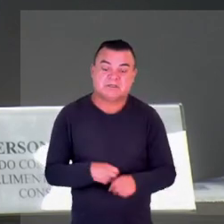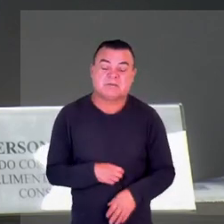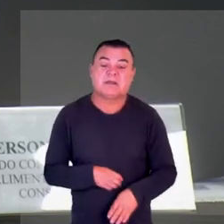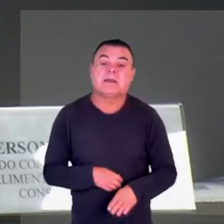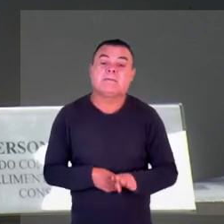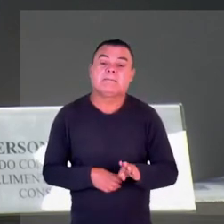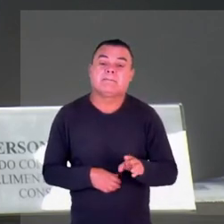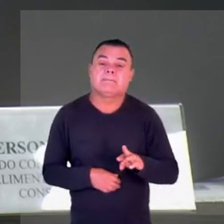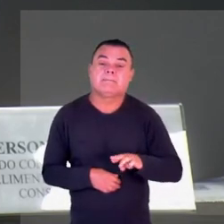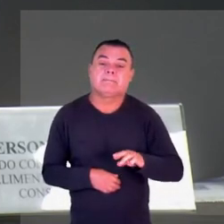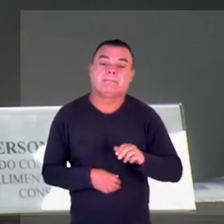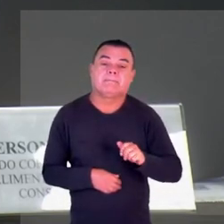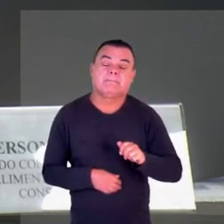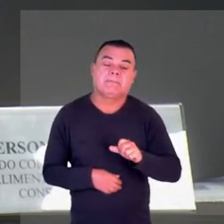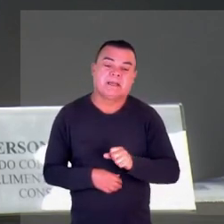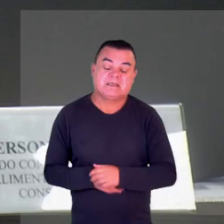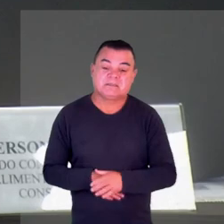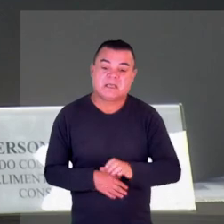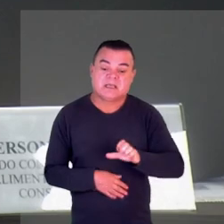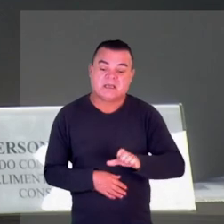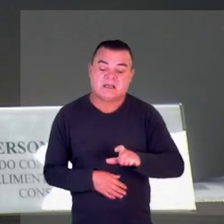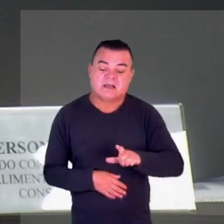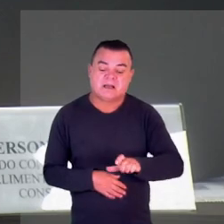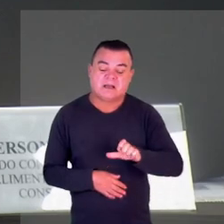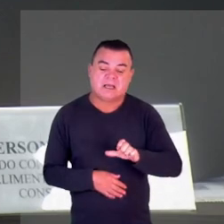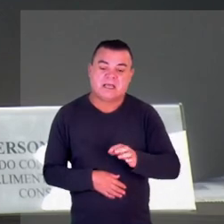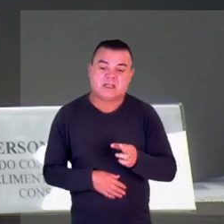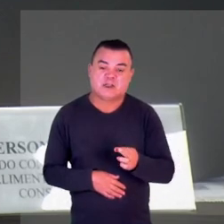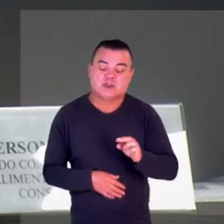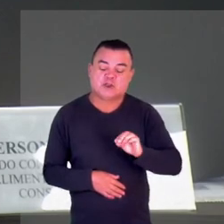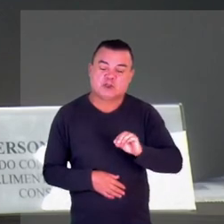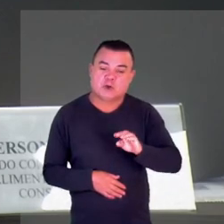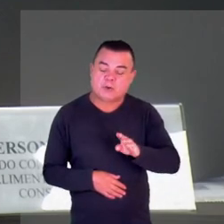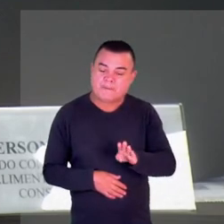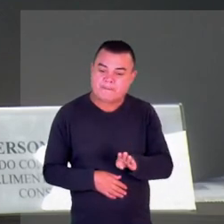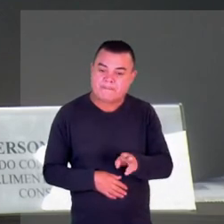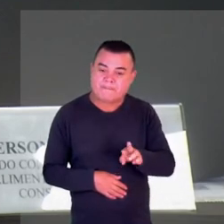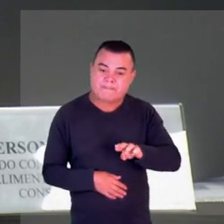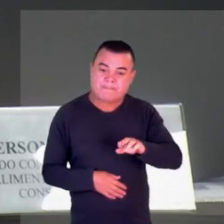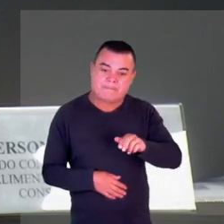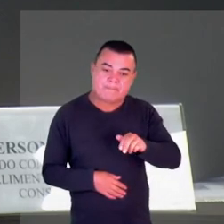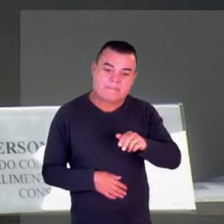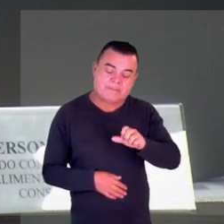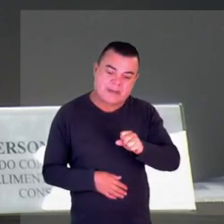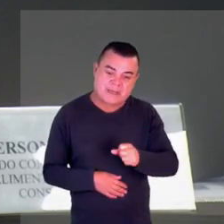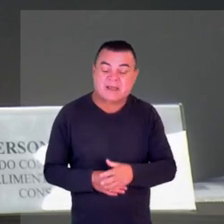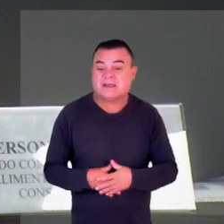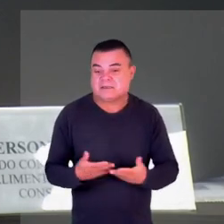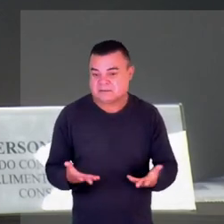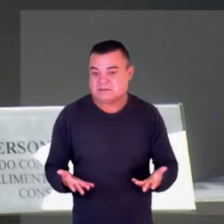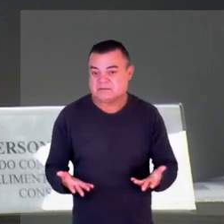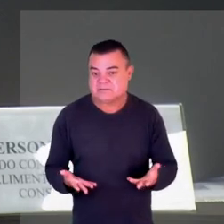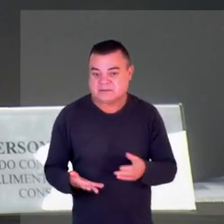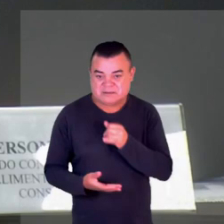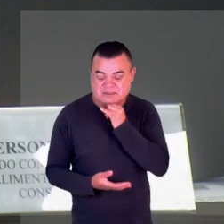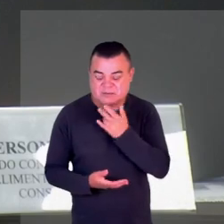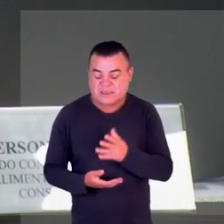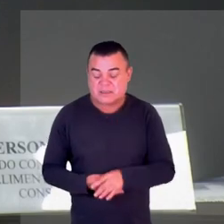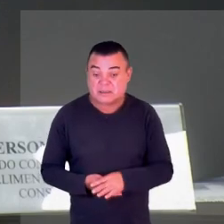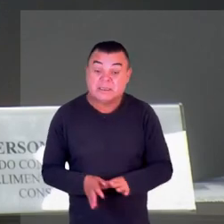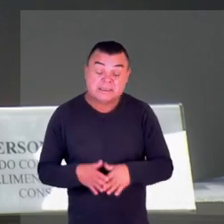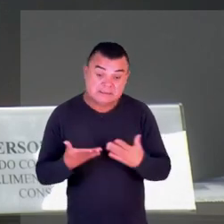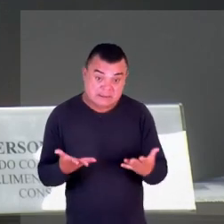Petrobras porque foi e é um setor importante pra sociedade e alimentação também é